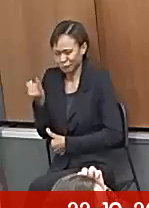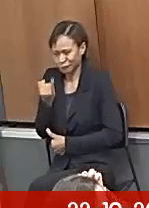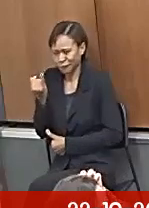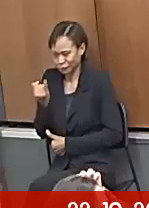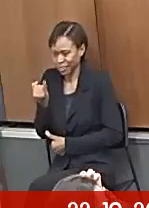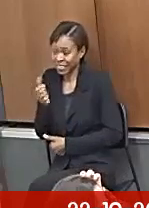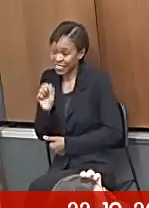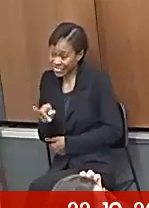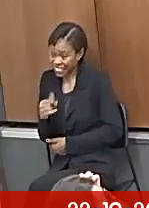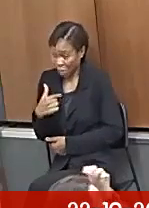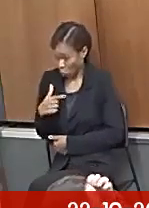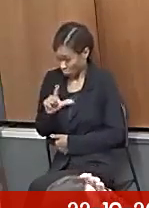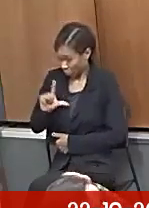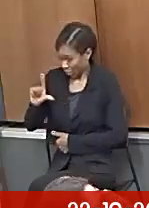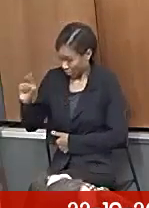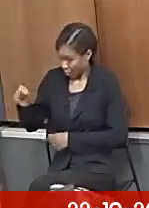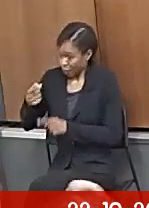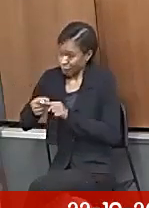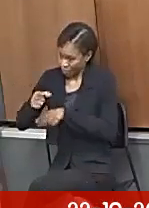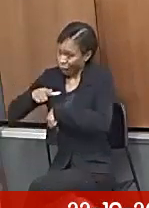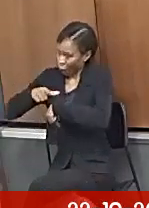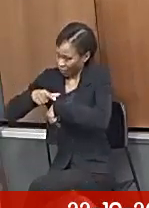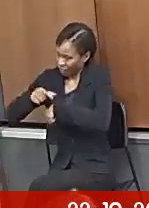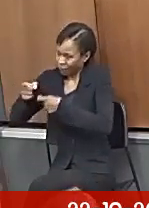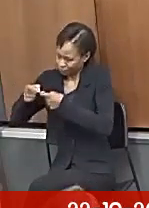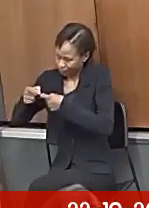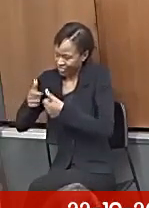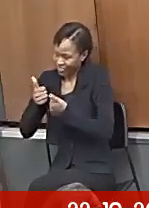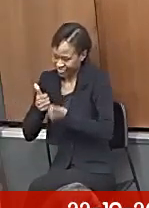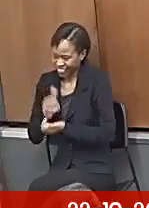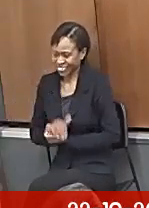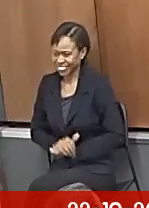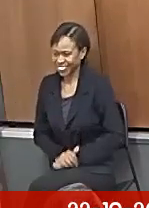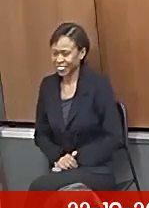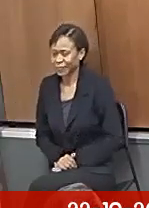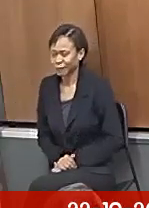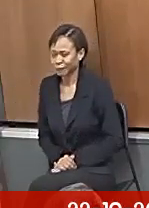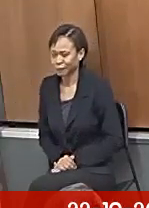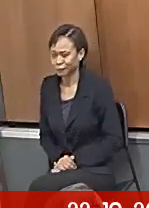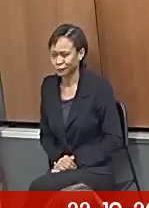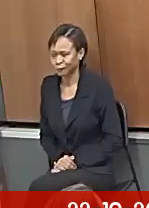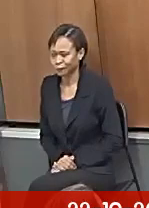Se vocês notarem que eu fui, é porque a hora chegou. Obrigado.